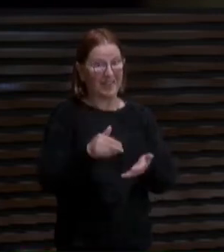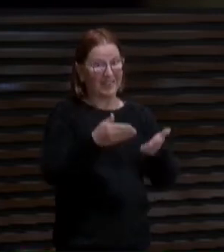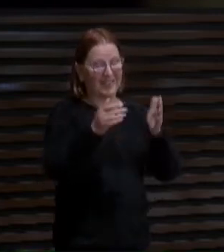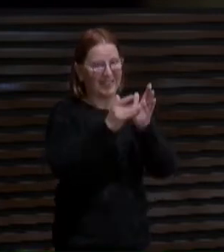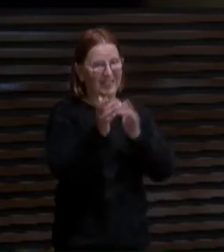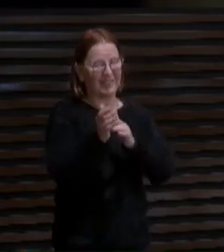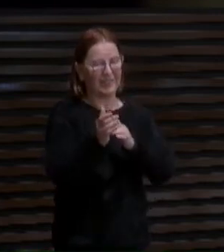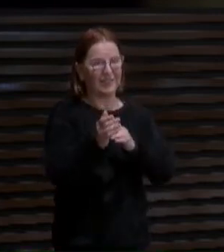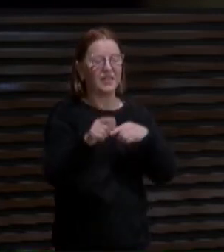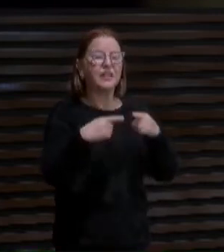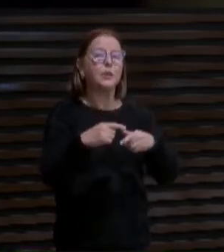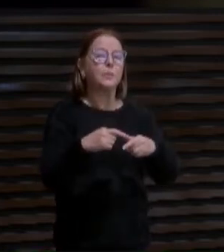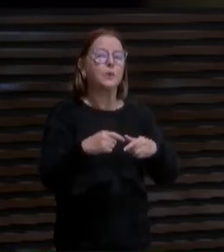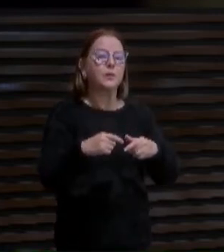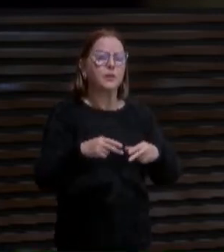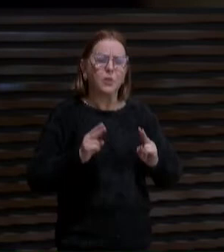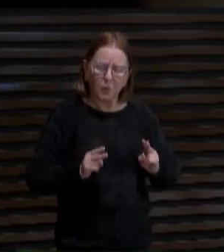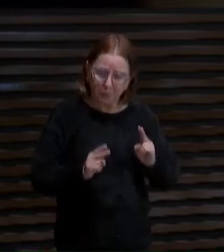dependendo desse mesmo Deus para tudo